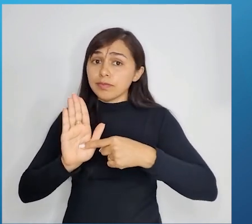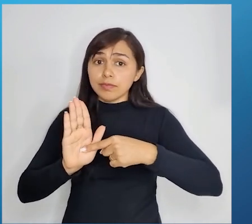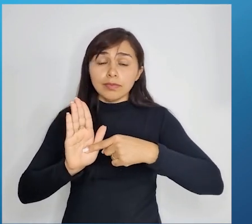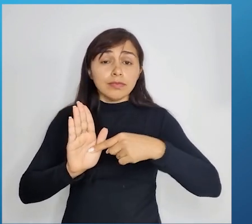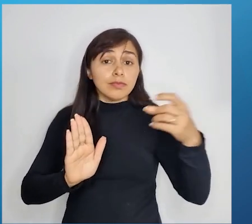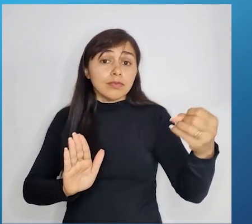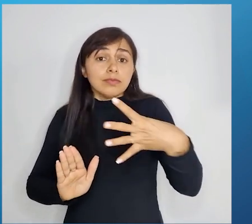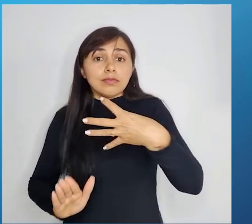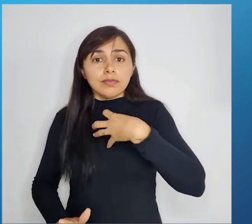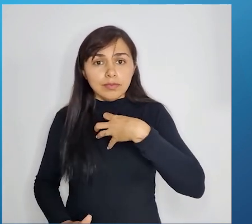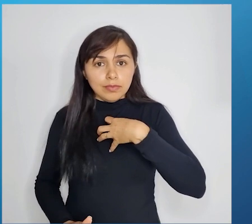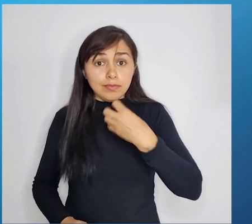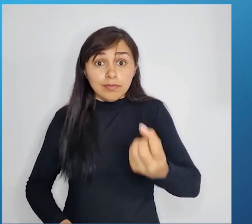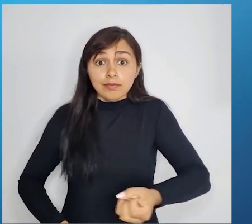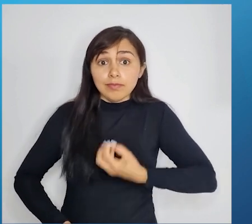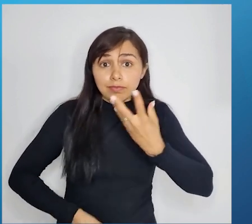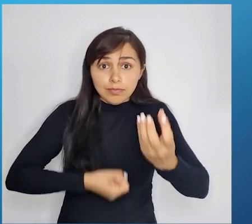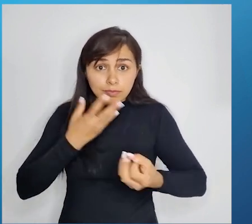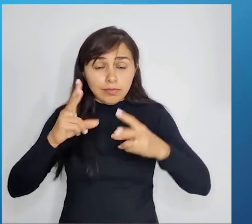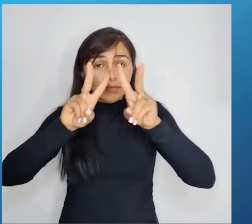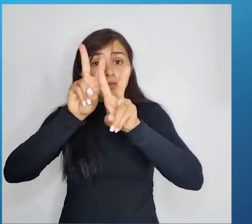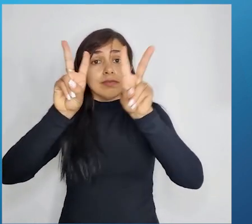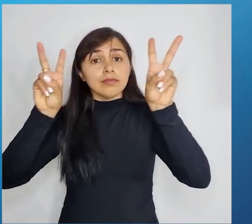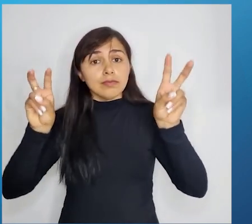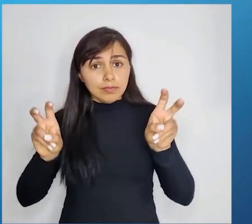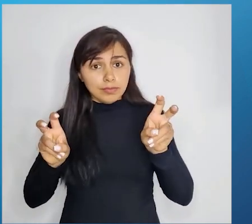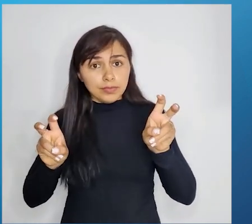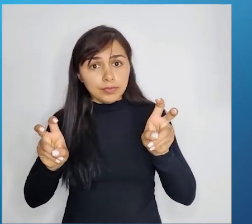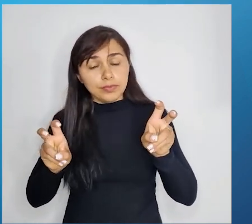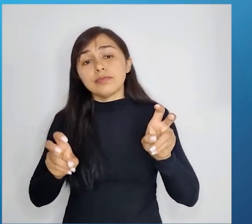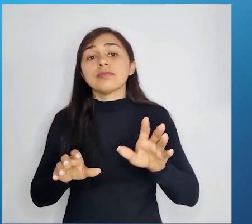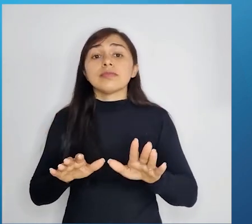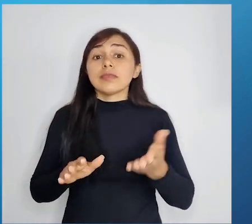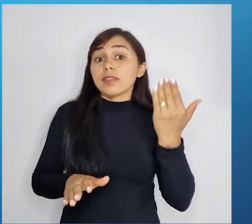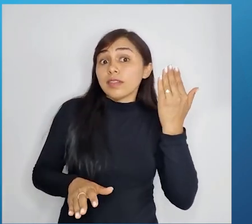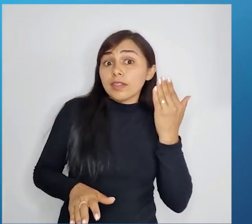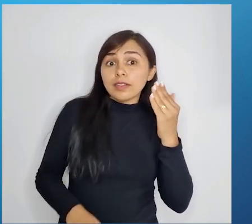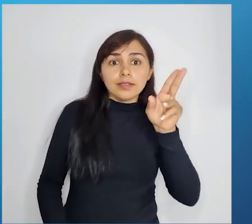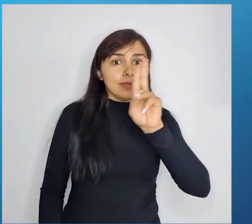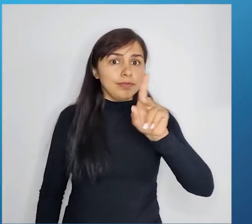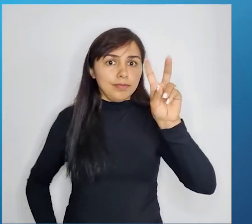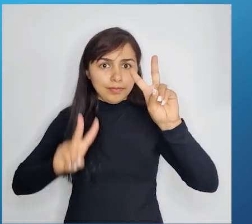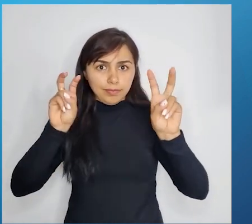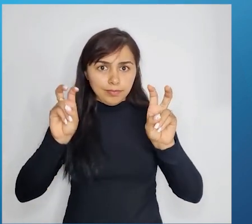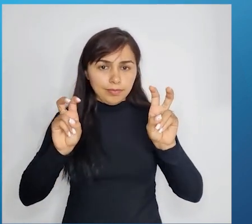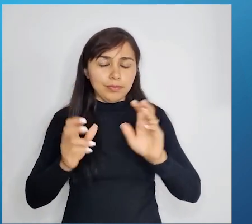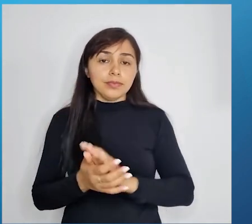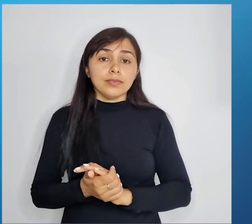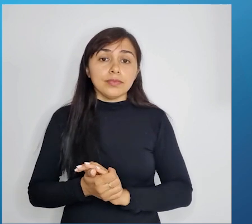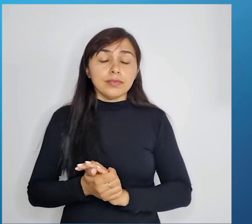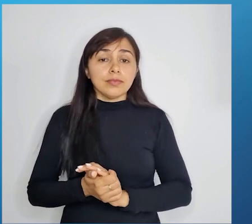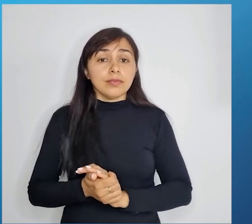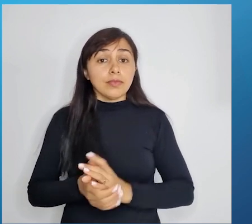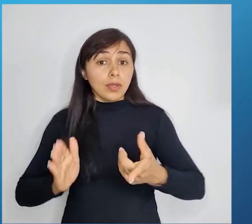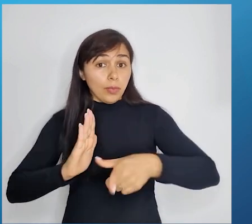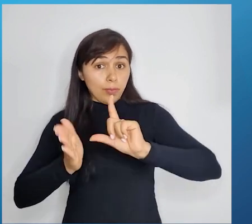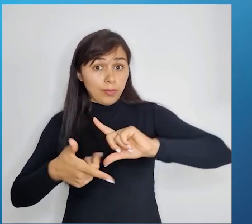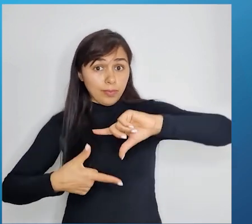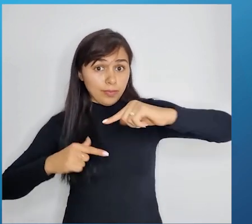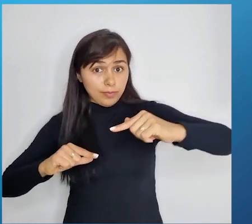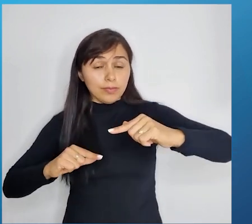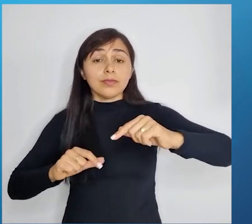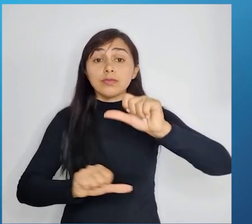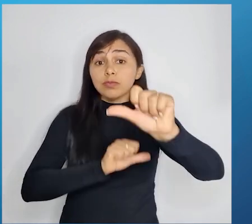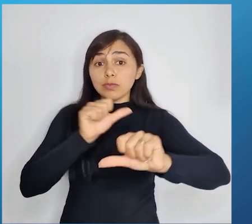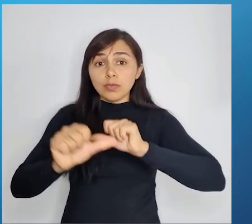de expressão e abordaram temas até então pouco explorados. Em resumo, o pré-modernismo foi um período de